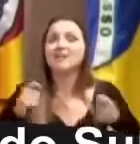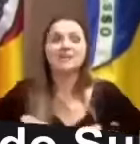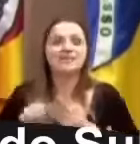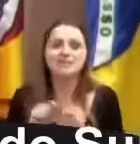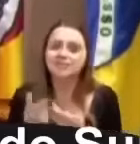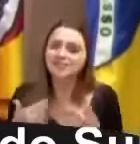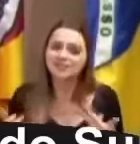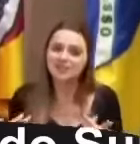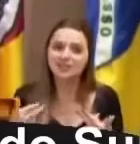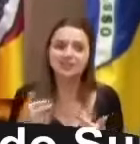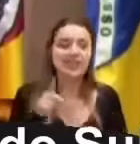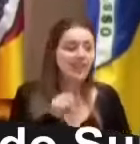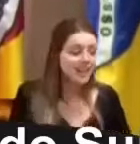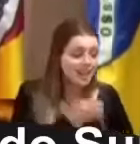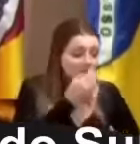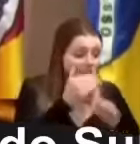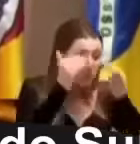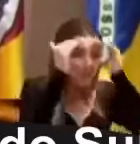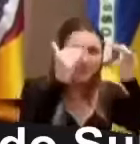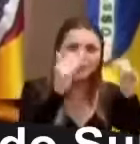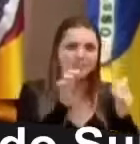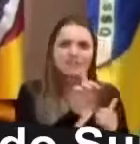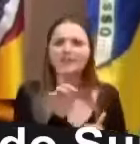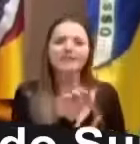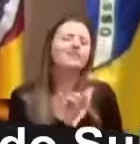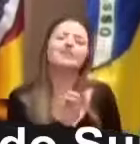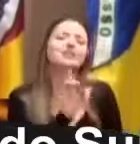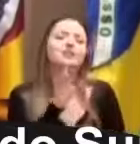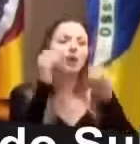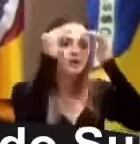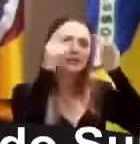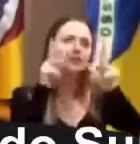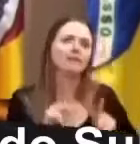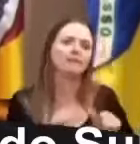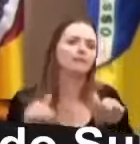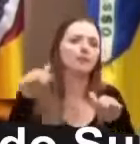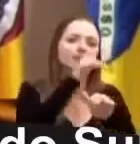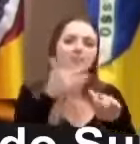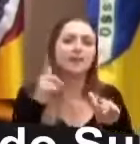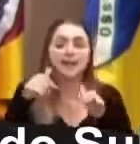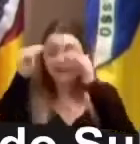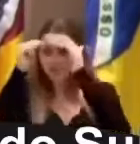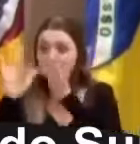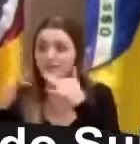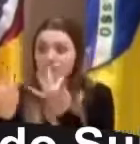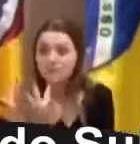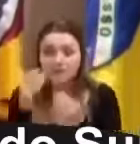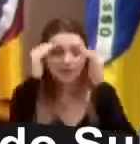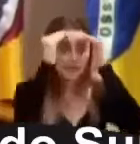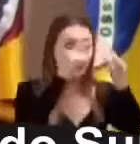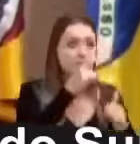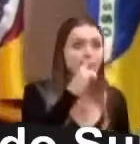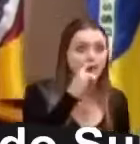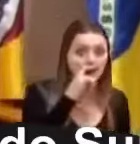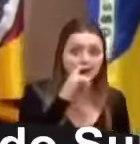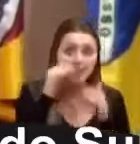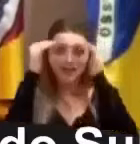coisas, vale a pena respeitar. Não é respeitar o superior, é respeitar a família, respeitar o